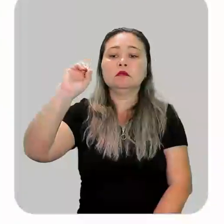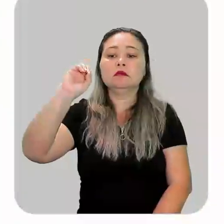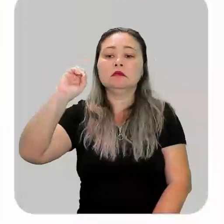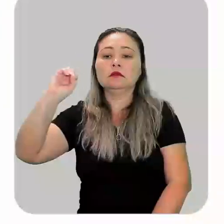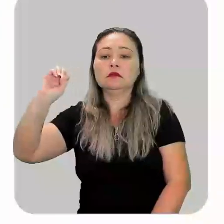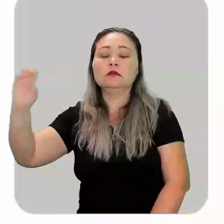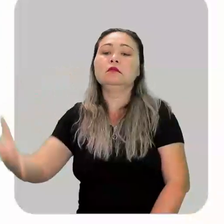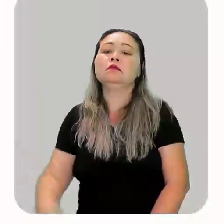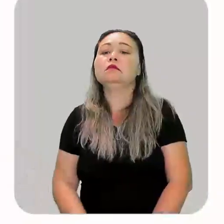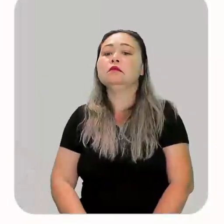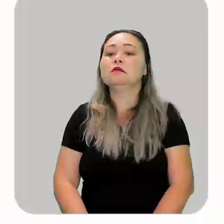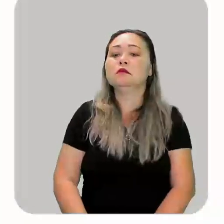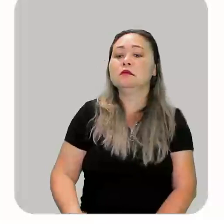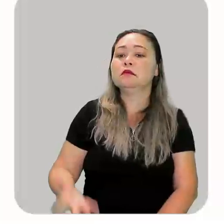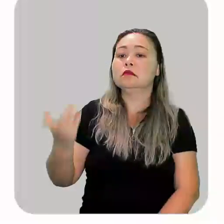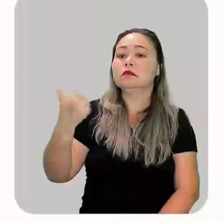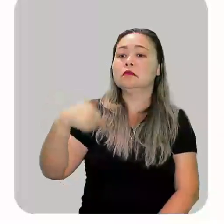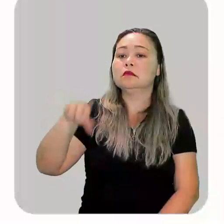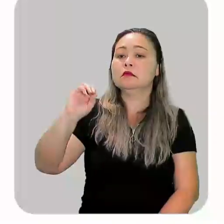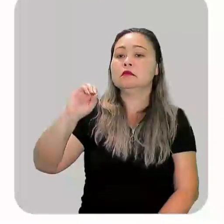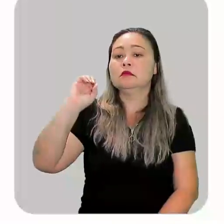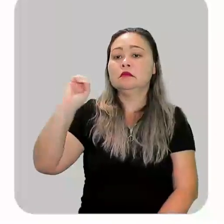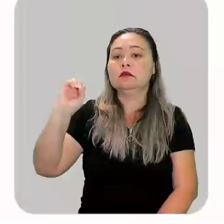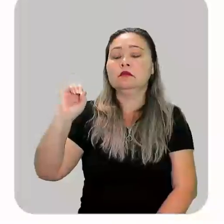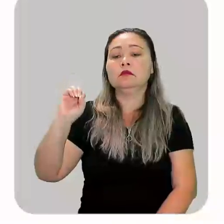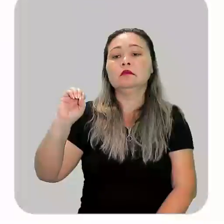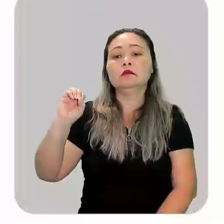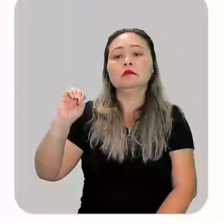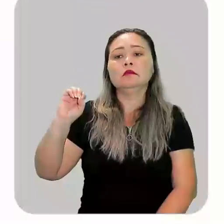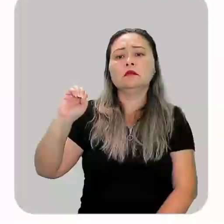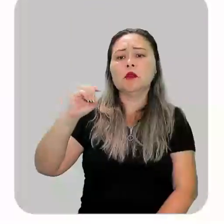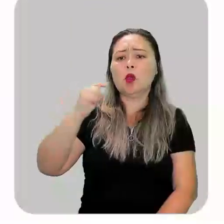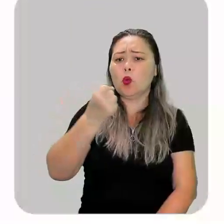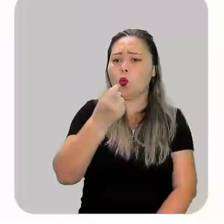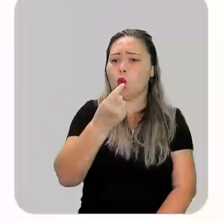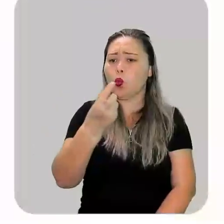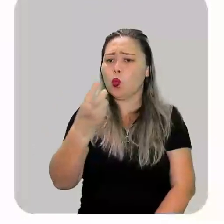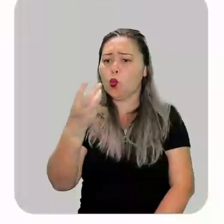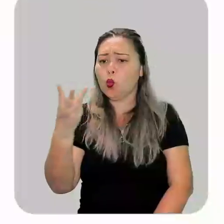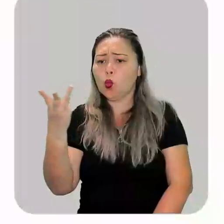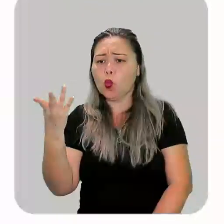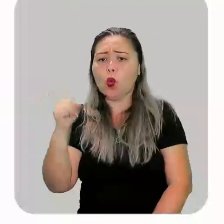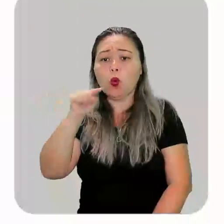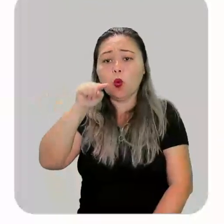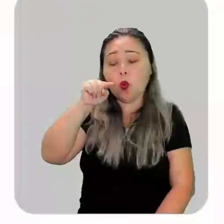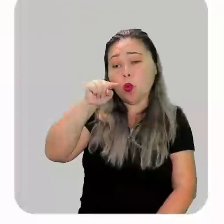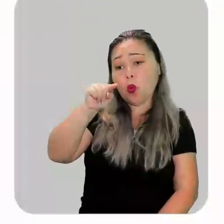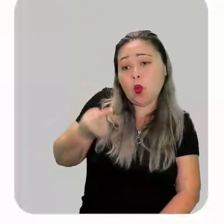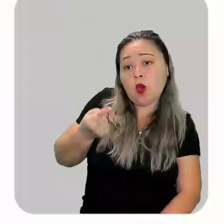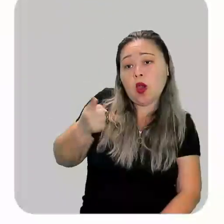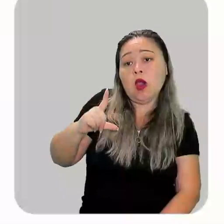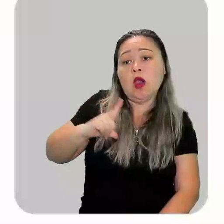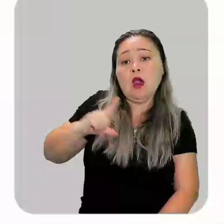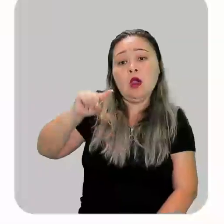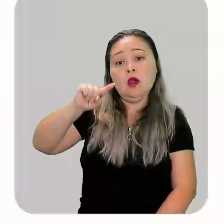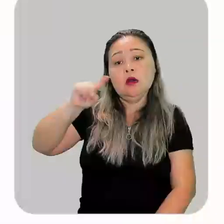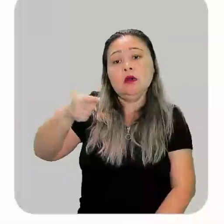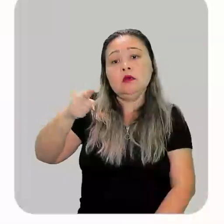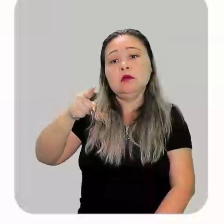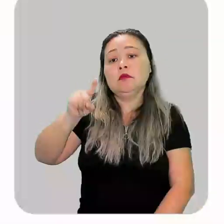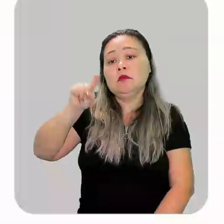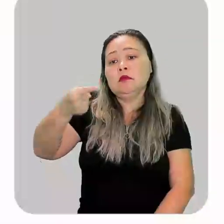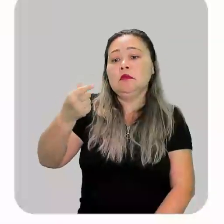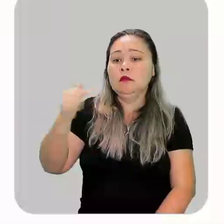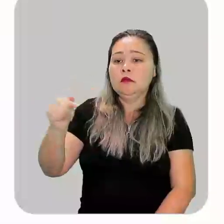né? Ó, 1, 2, 3, 4, 5. Ah, por que 5 zeros se for 6 pulinhos? Porque a gente teve que dar o primeiro pulinho aqui